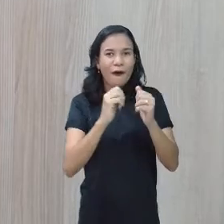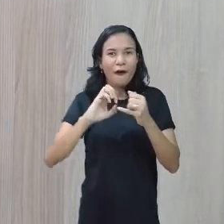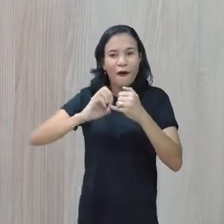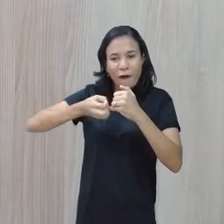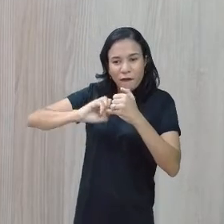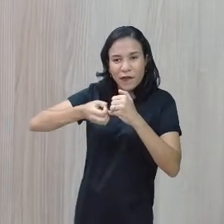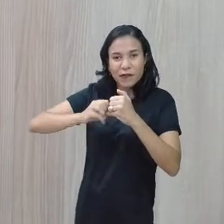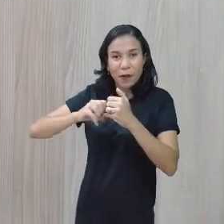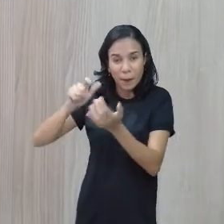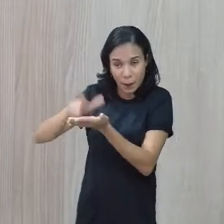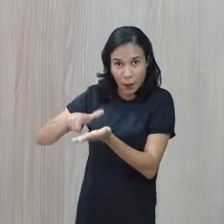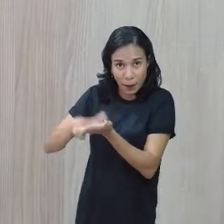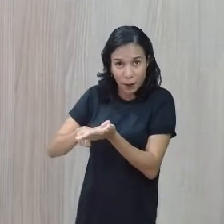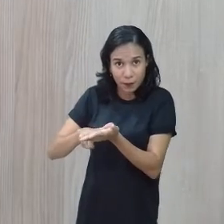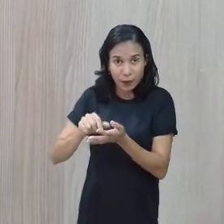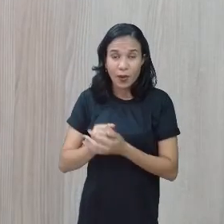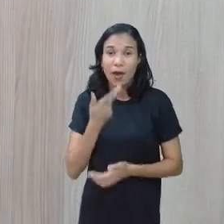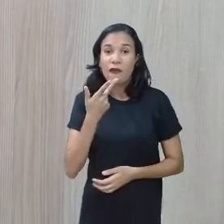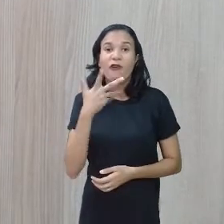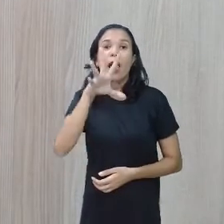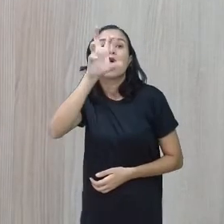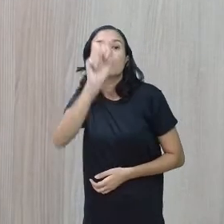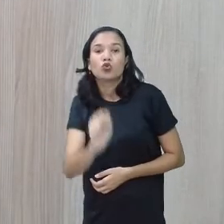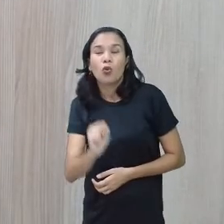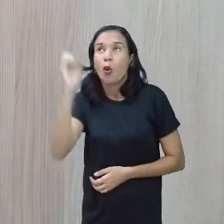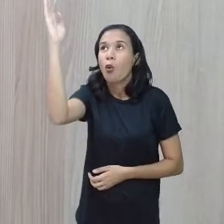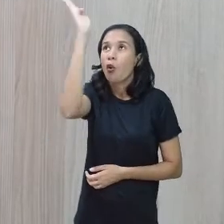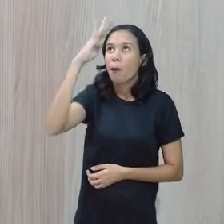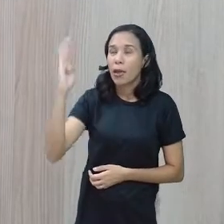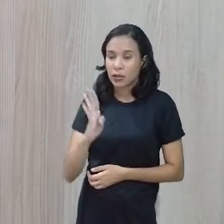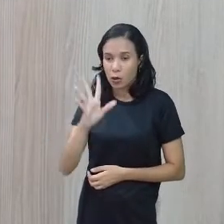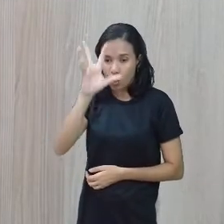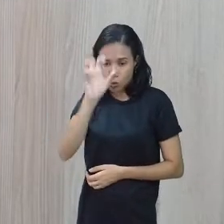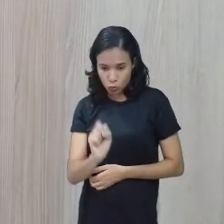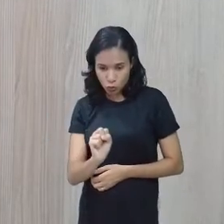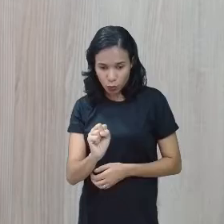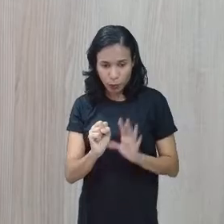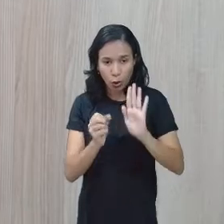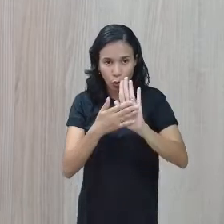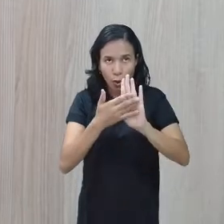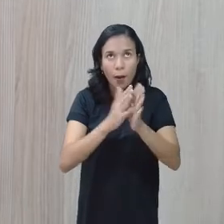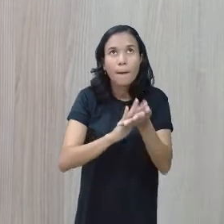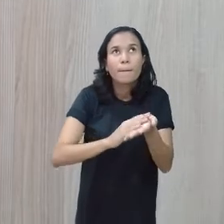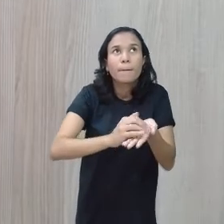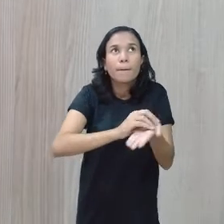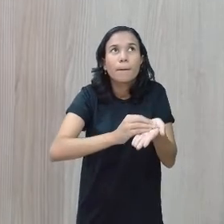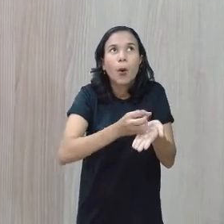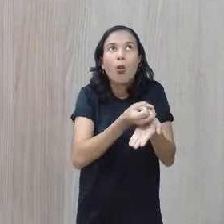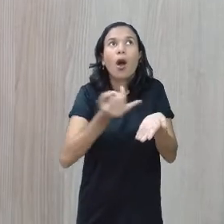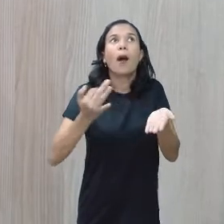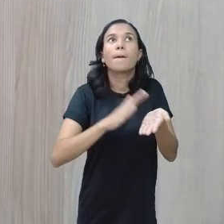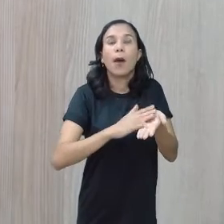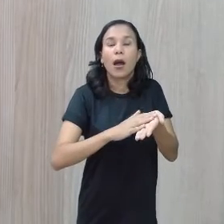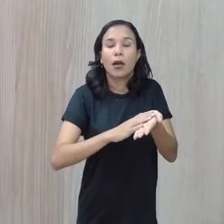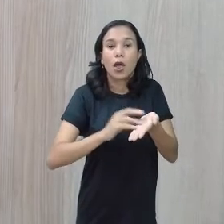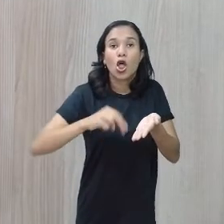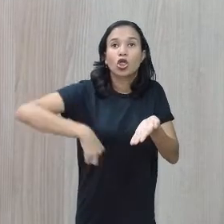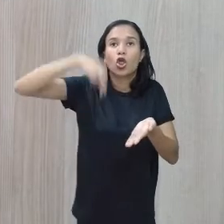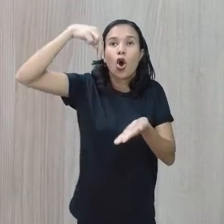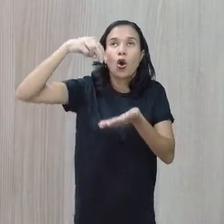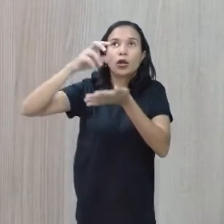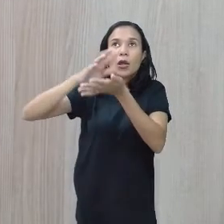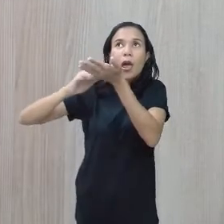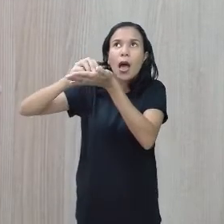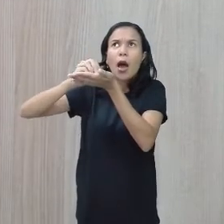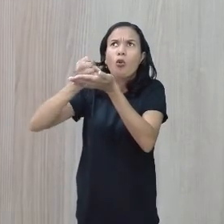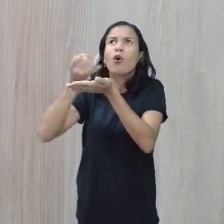bolinhas de papel e coloquei, olha, região sudeste, aí botei um monte de grãos lá. Pega aqui, pegou. População maior. Região norte, tem muito grão? Ele